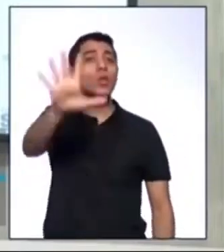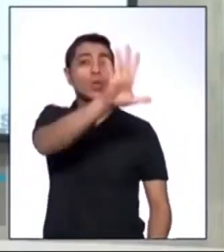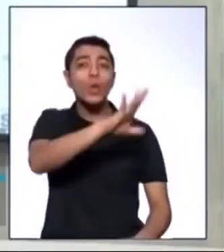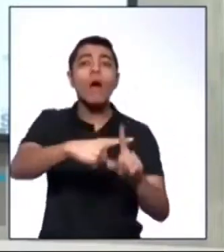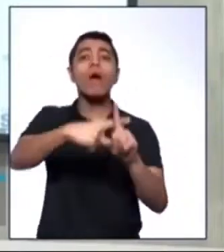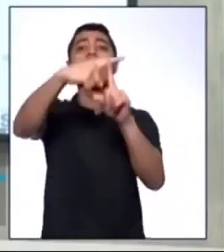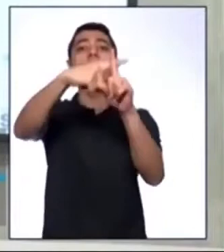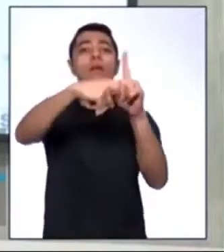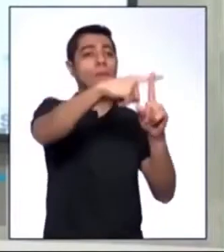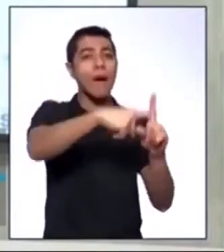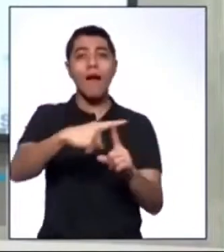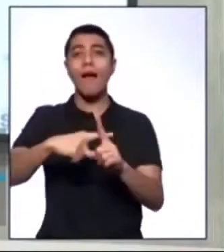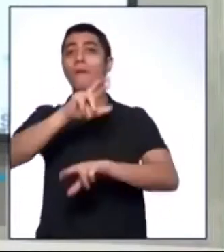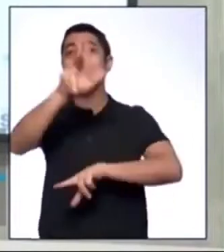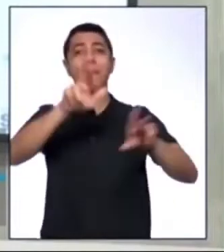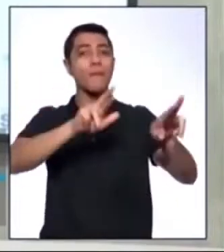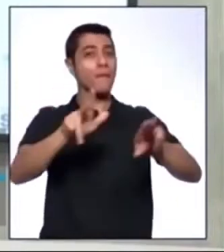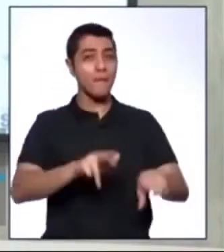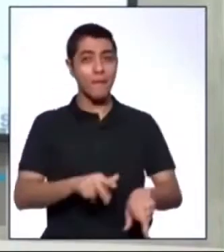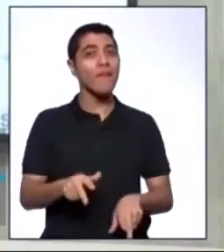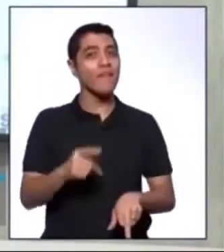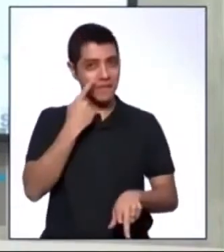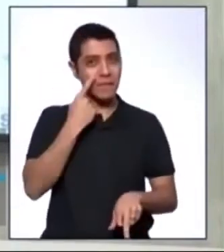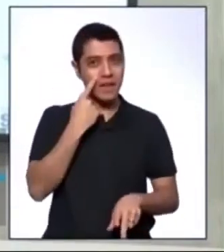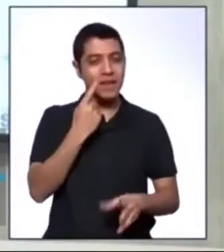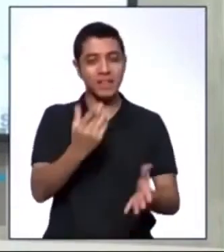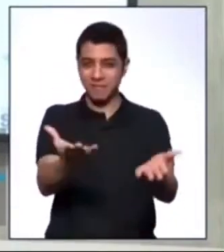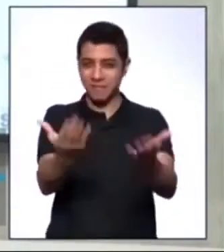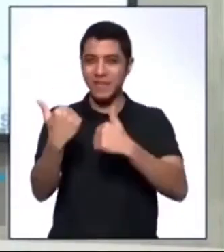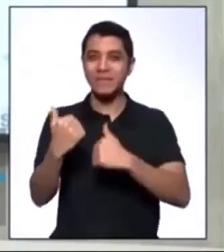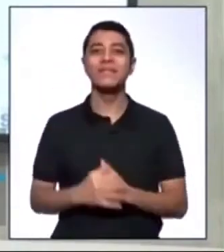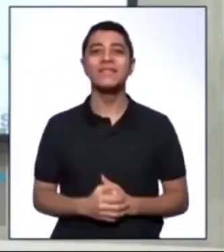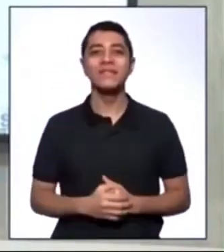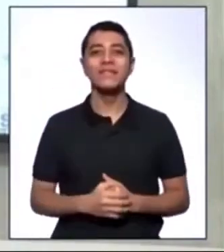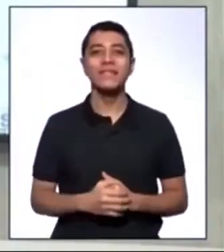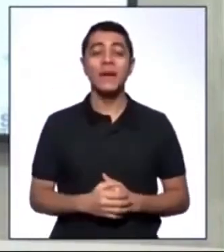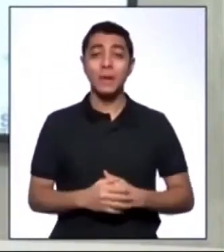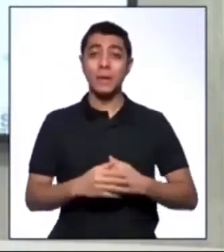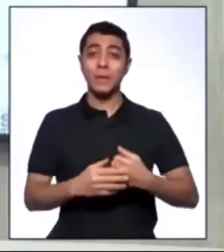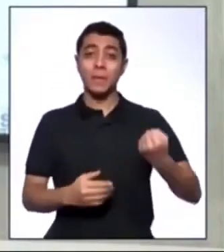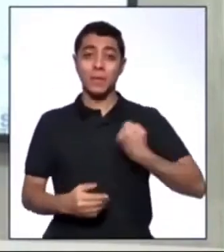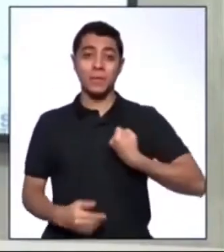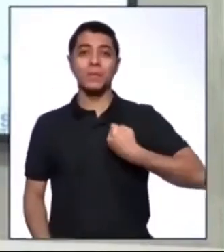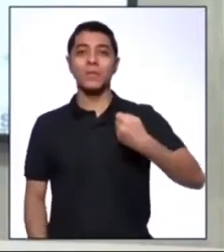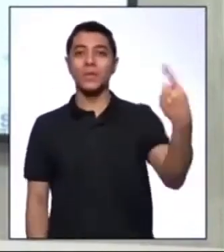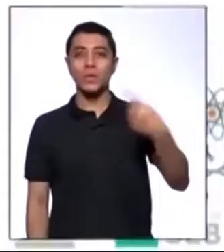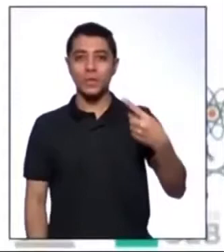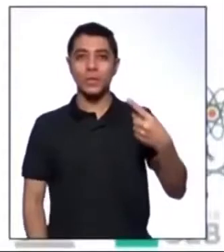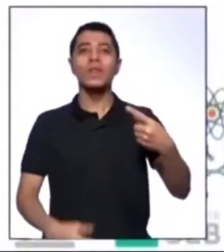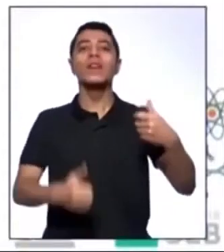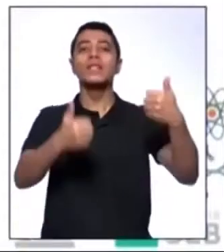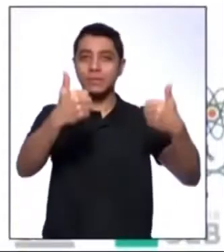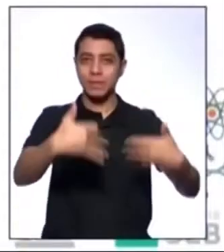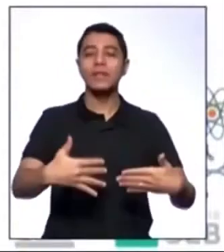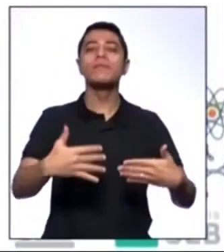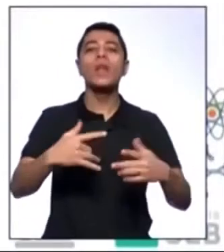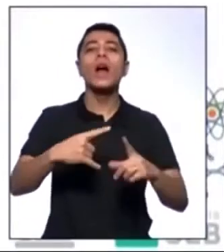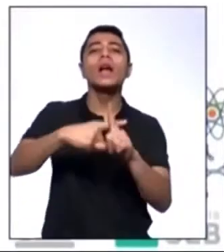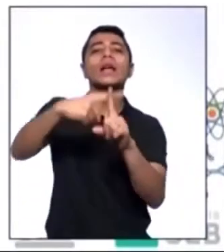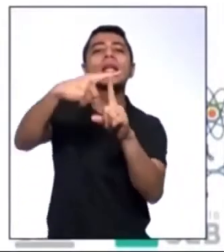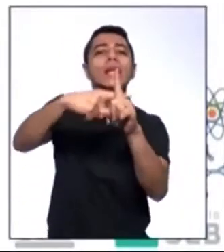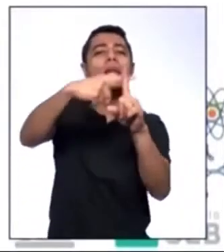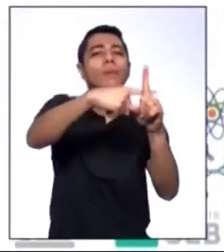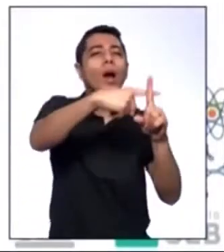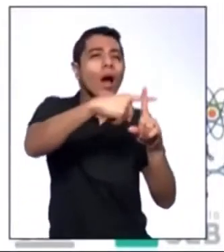Bom dia, seja bem-vindo. Muito bem, galera. O tópico 1 fundamentos da climatologia, a gente vai